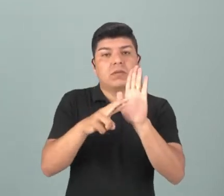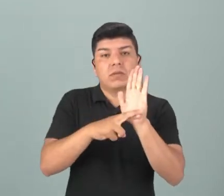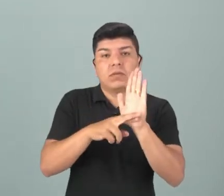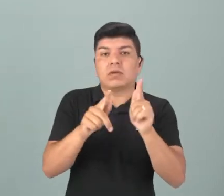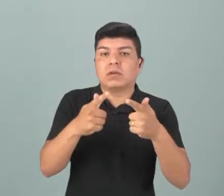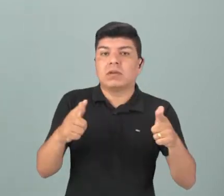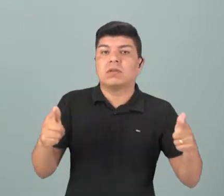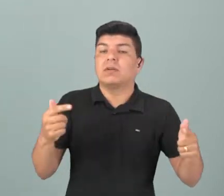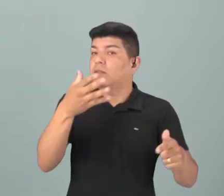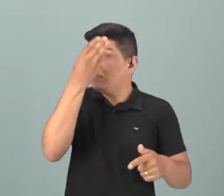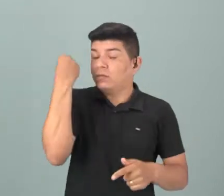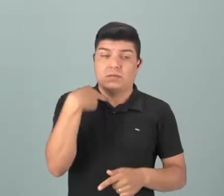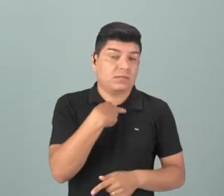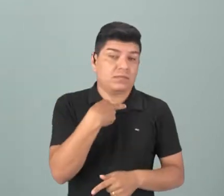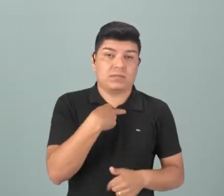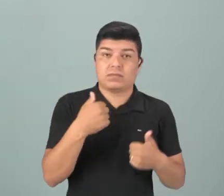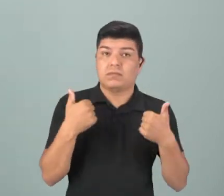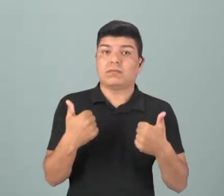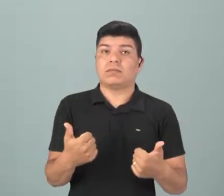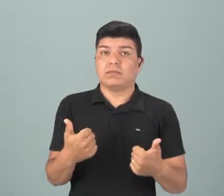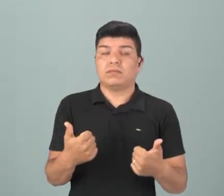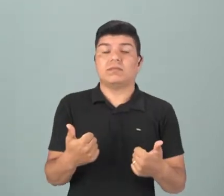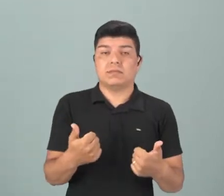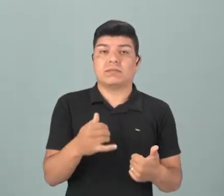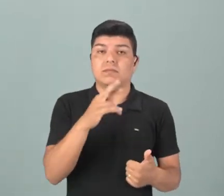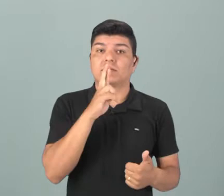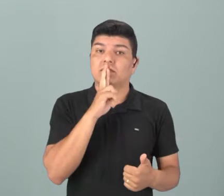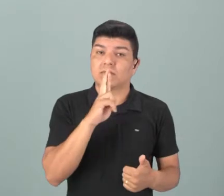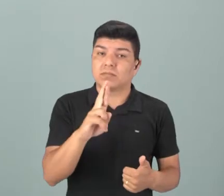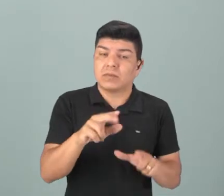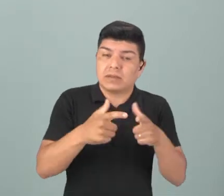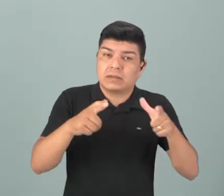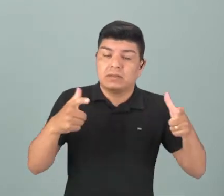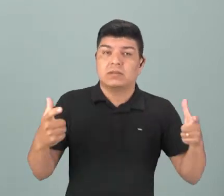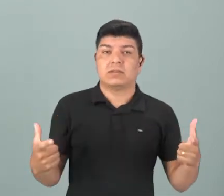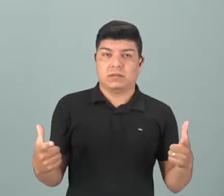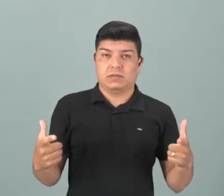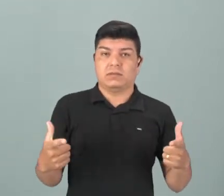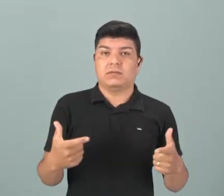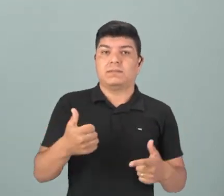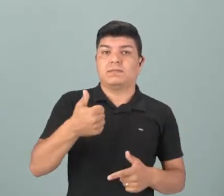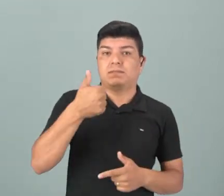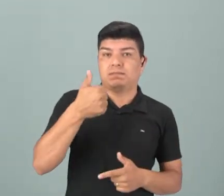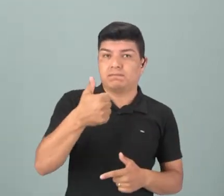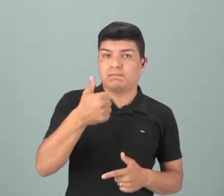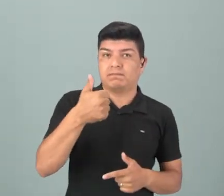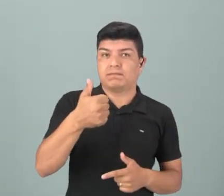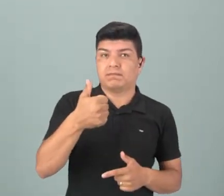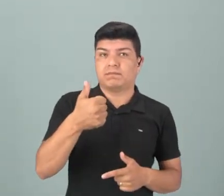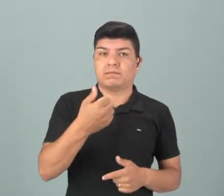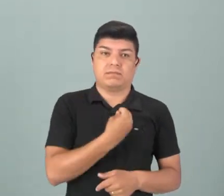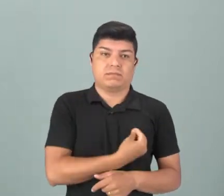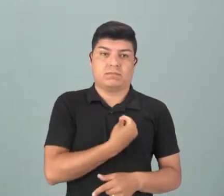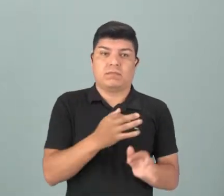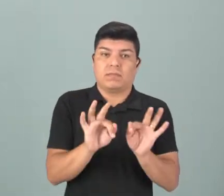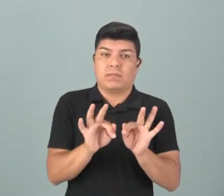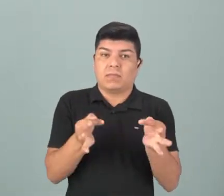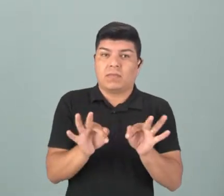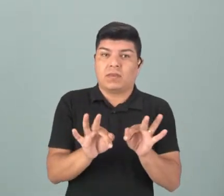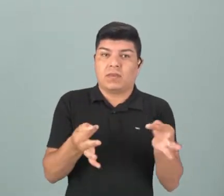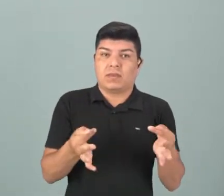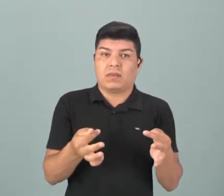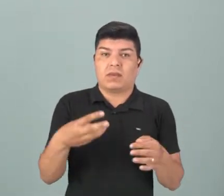não podem esquecer porque elas são importantes ok então nós respostas longas afirmativas no presente simples